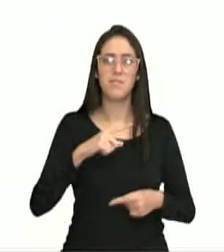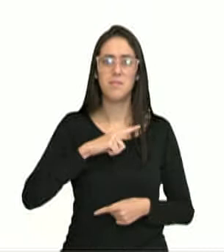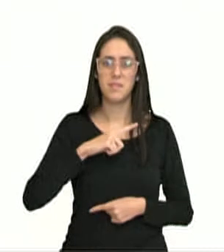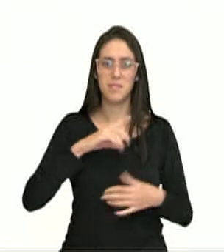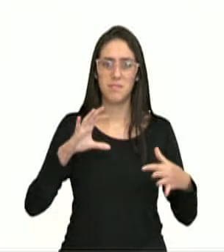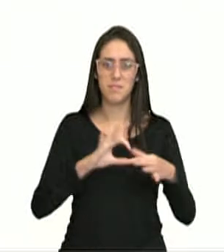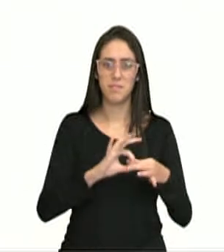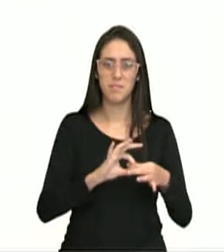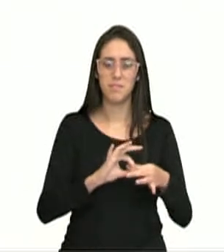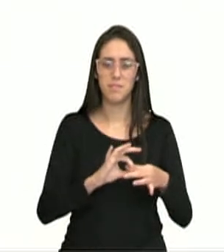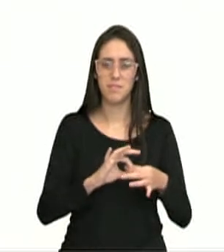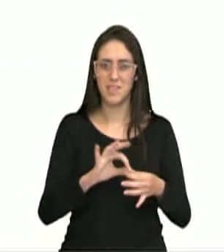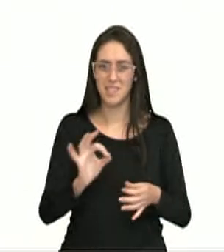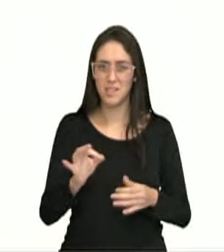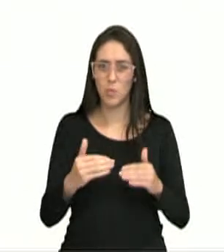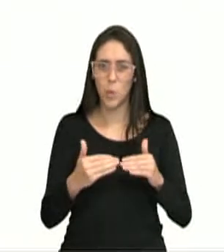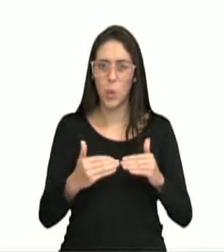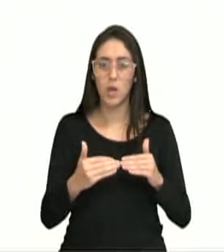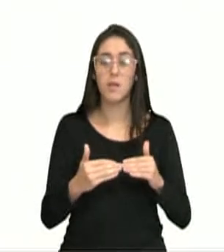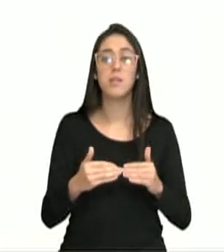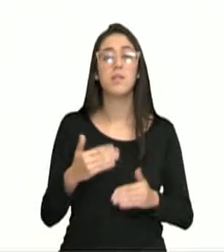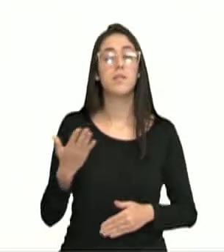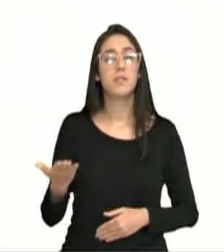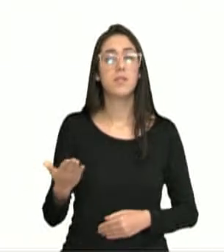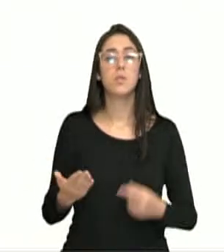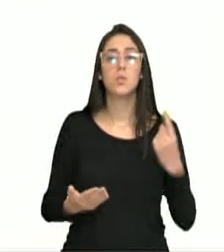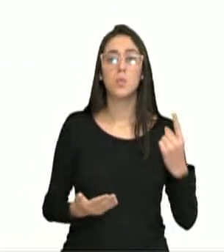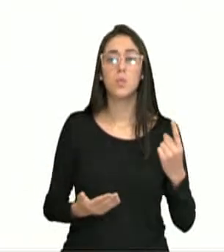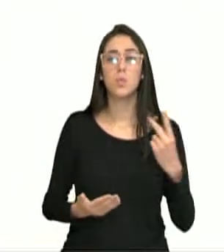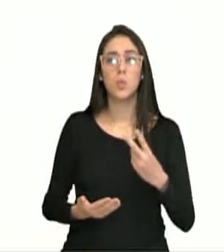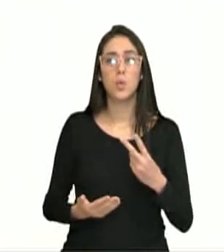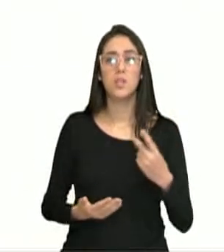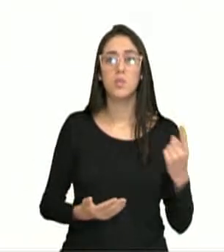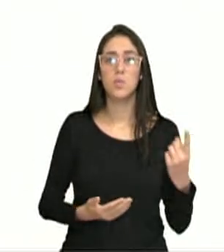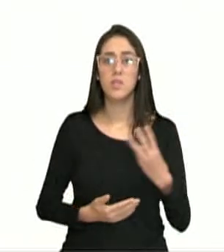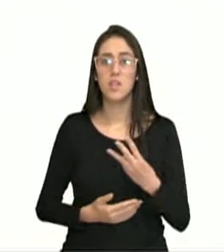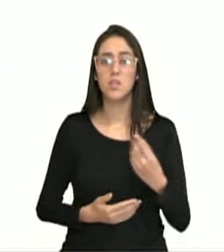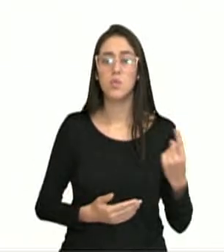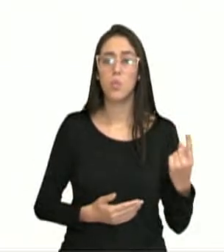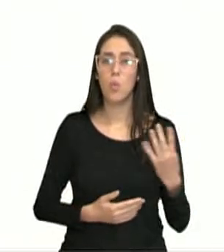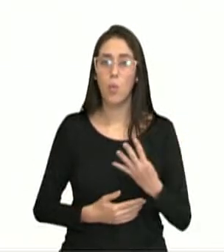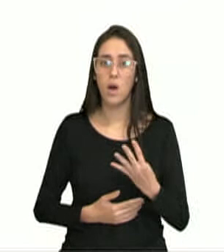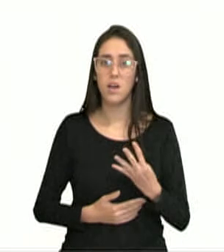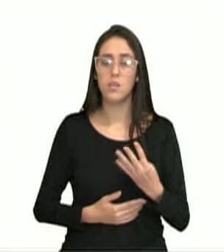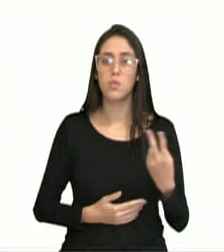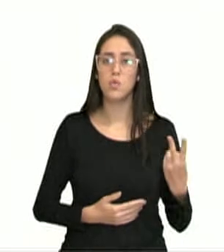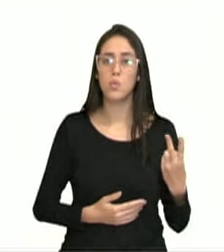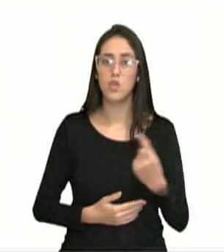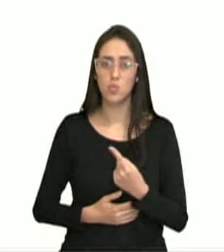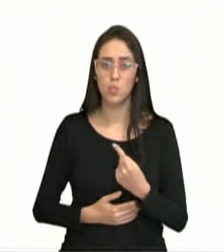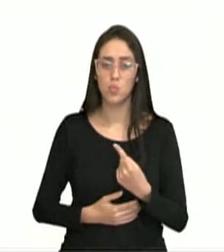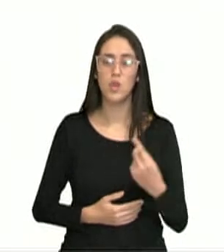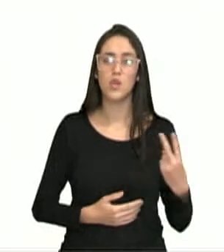concorda? Agora, 1, 2, 1, 3, 1, 4, 2, 1,